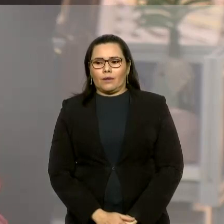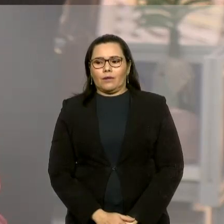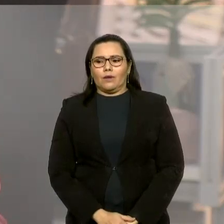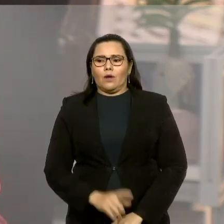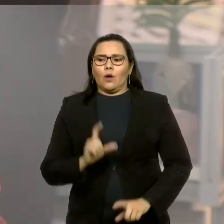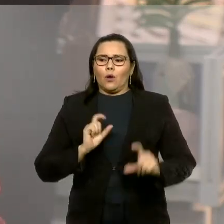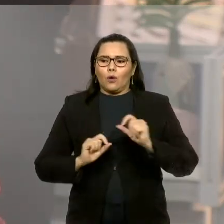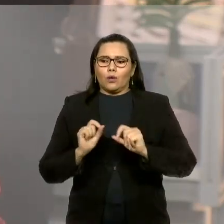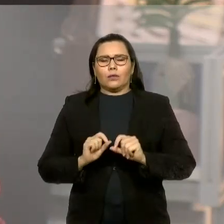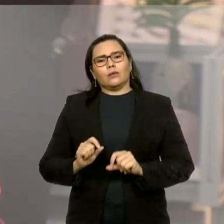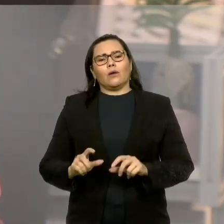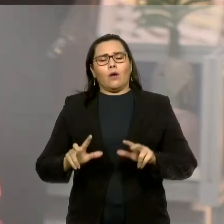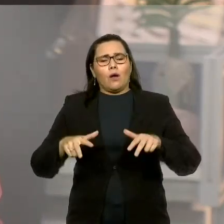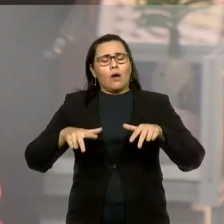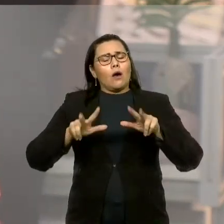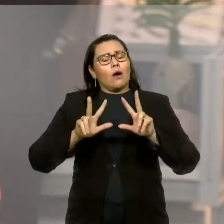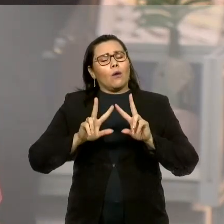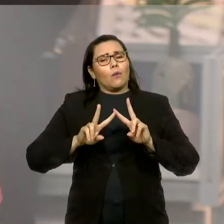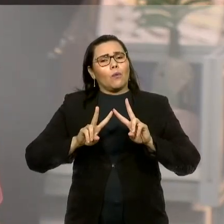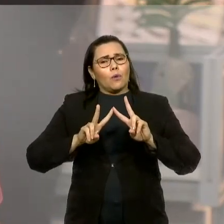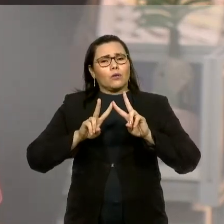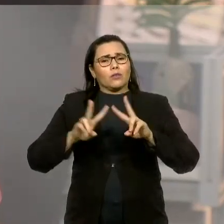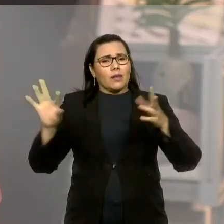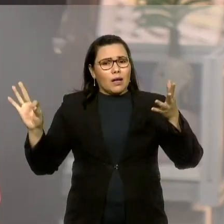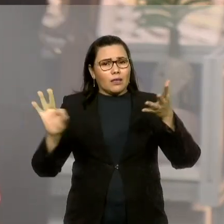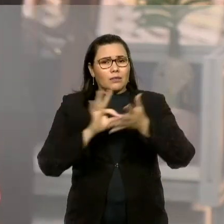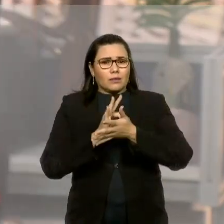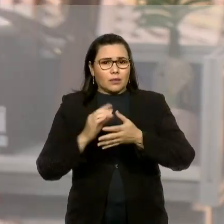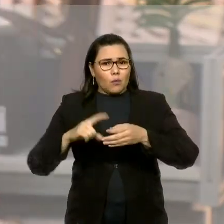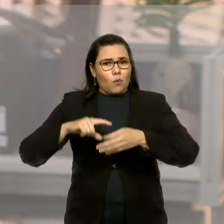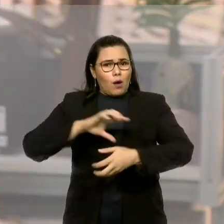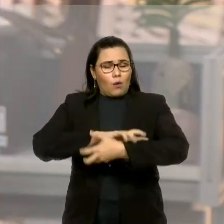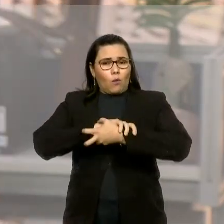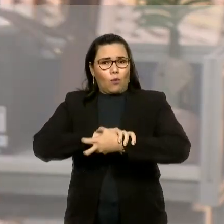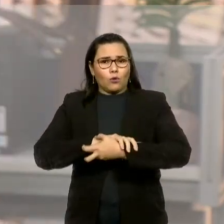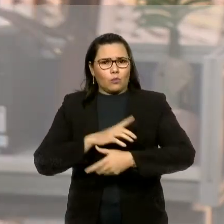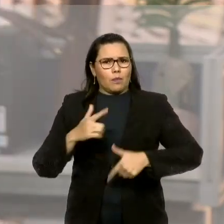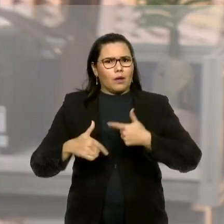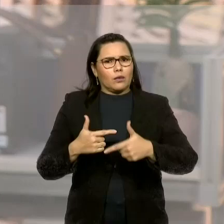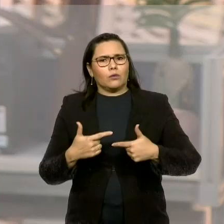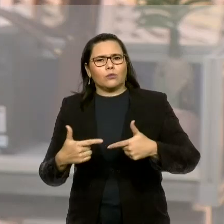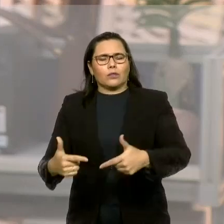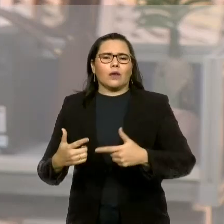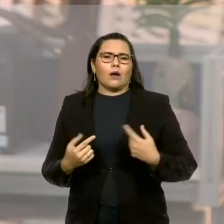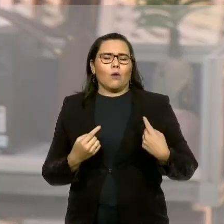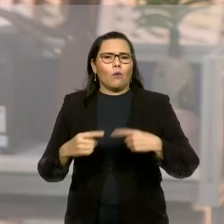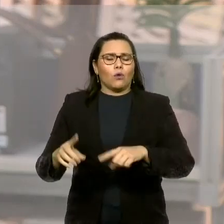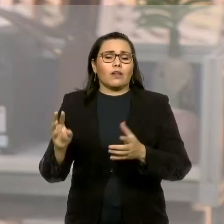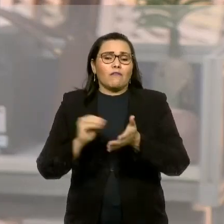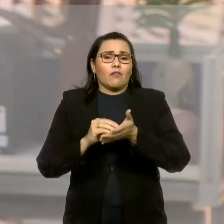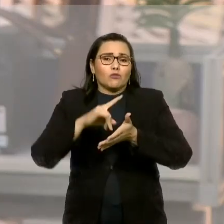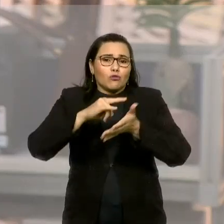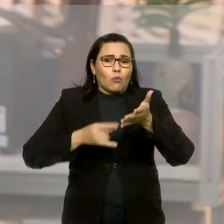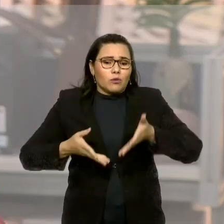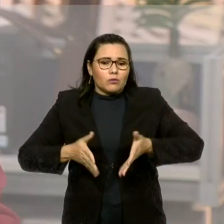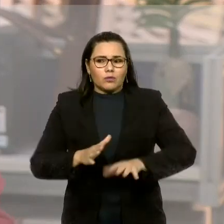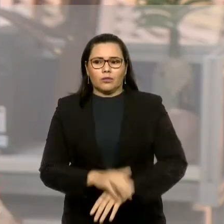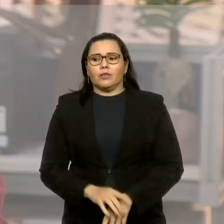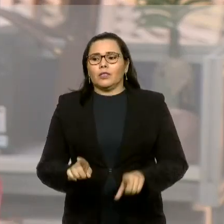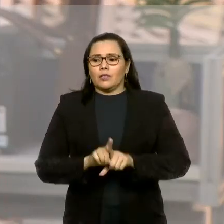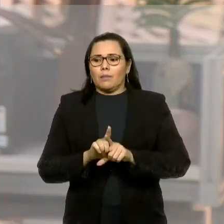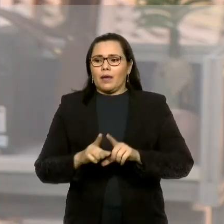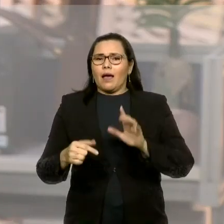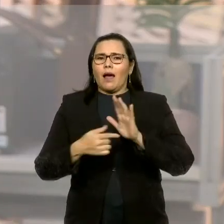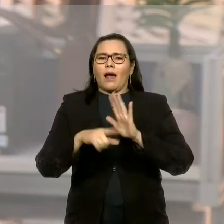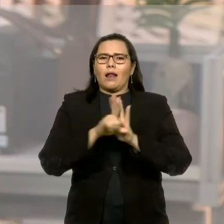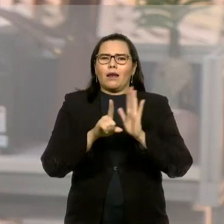Wellington Dias assina acordo de cooperação técnica para combater o subregistro no Maranhão conheça a legislação que Visa combater o